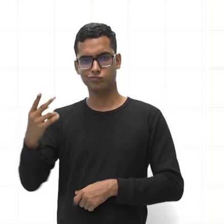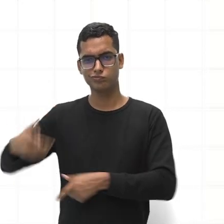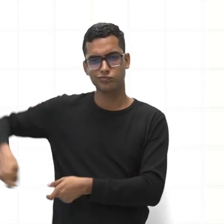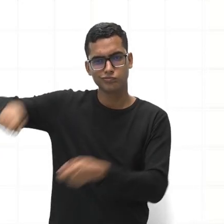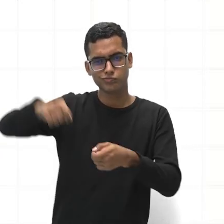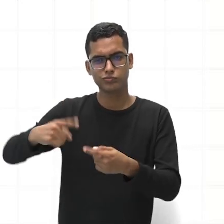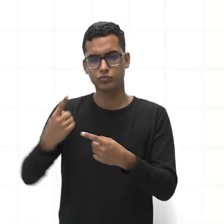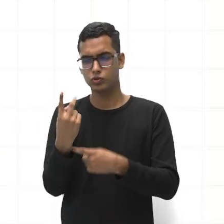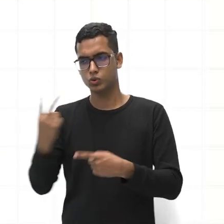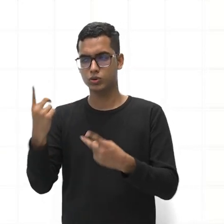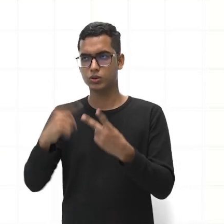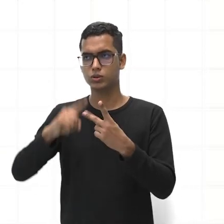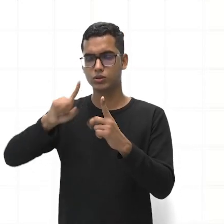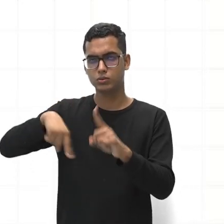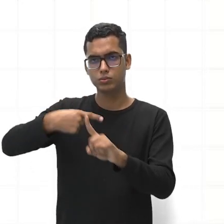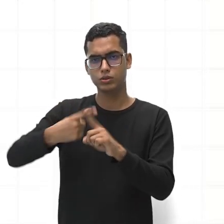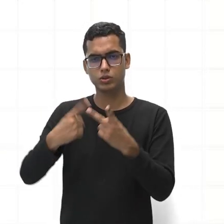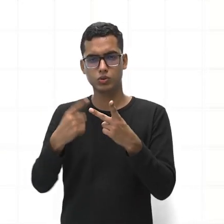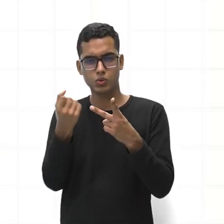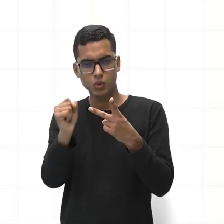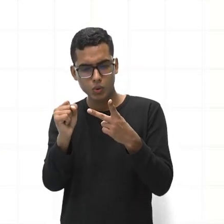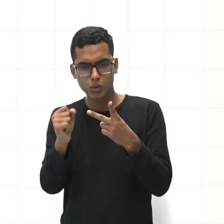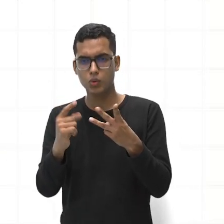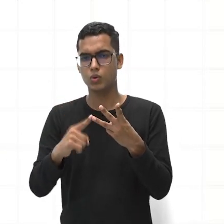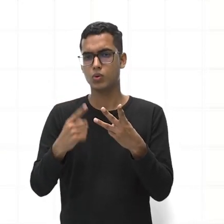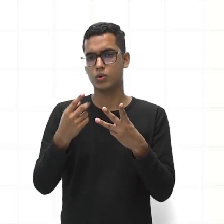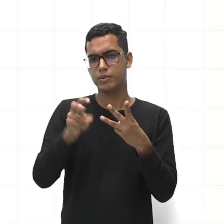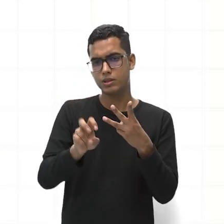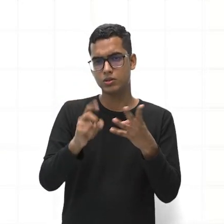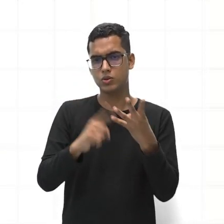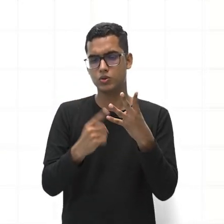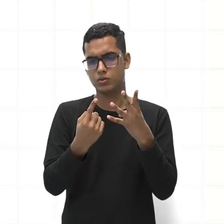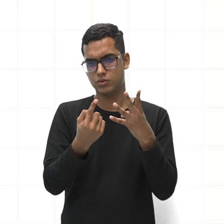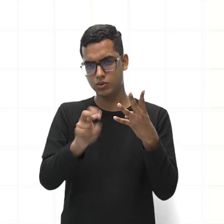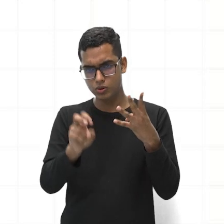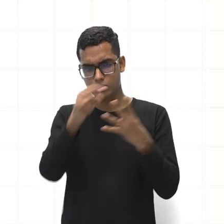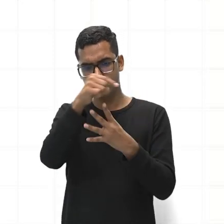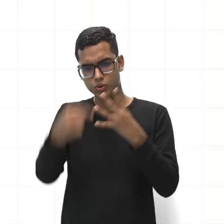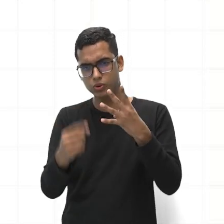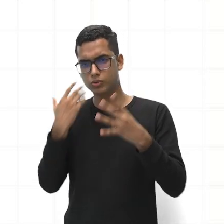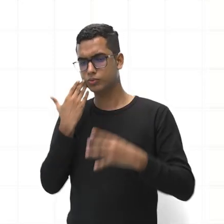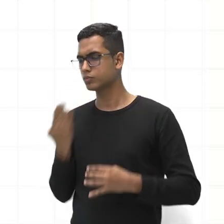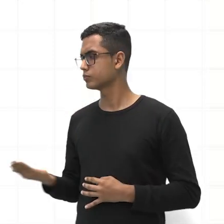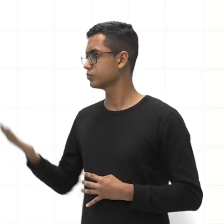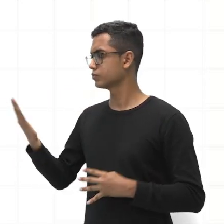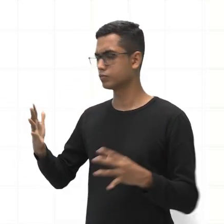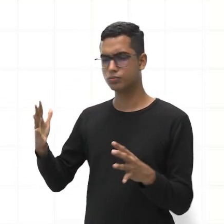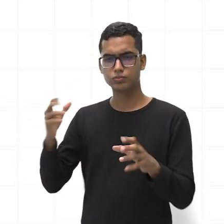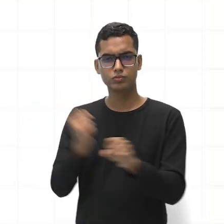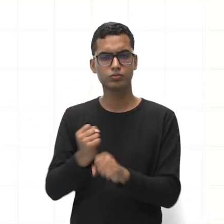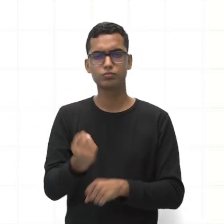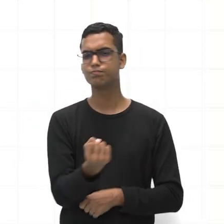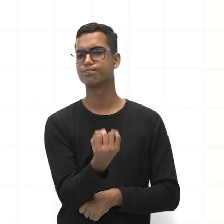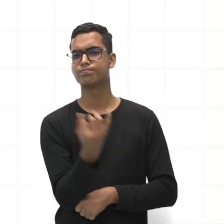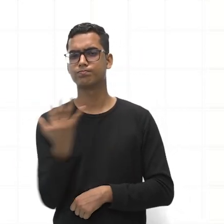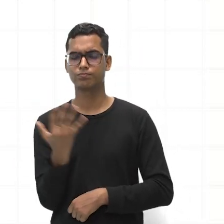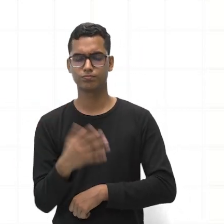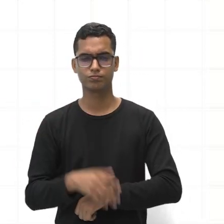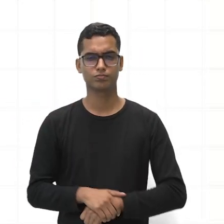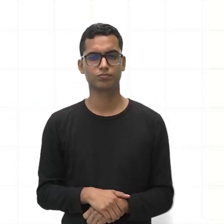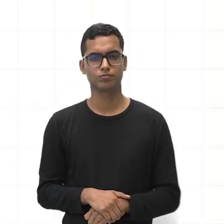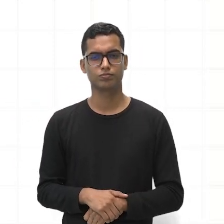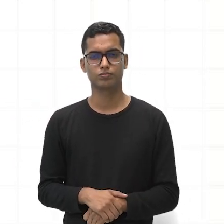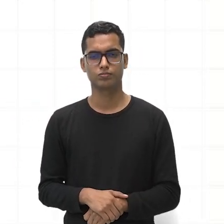Quantos pescam com anzolinha? 8. Quantos pescam de arpão? 5. E quantos pescam com tarrafa? 15. Então, somando isso daqui,